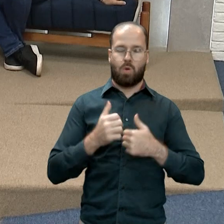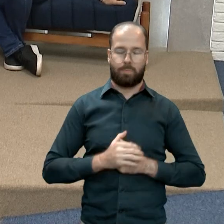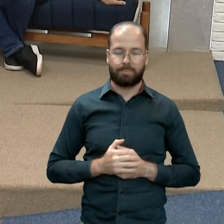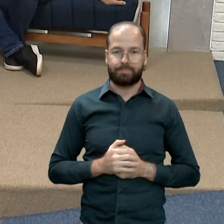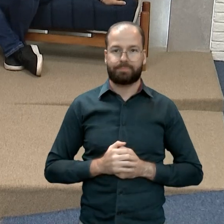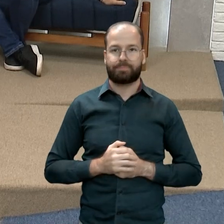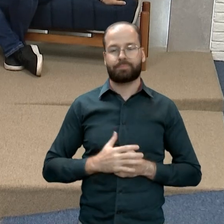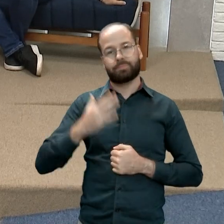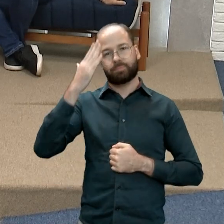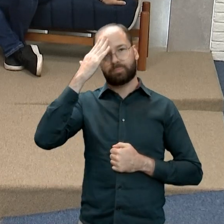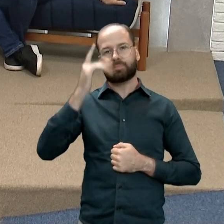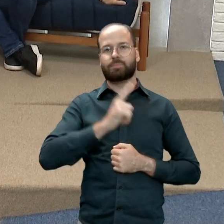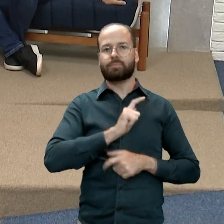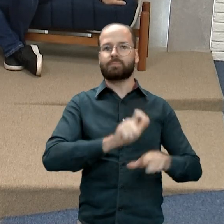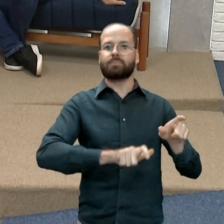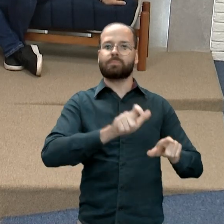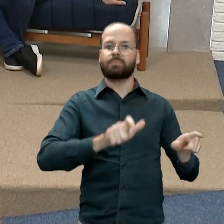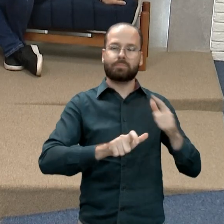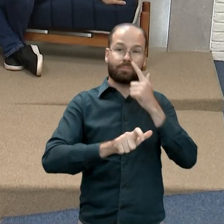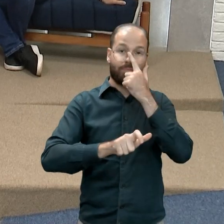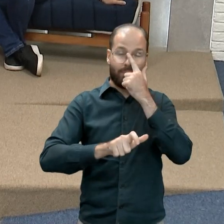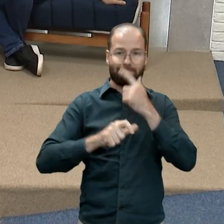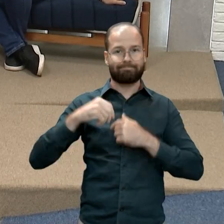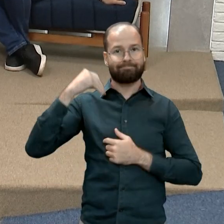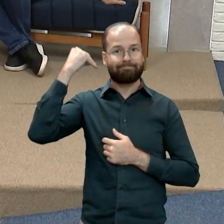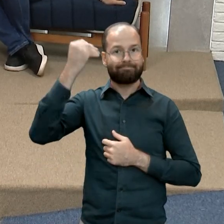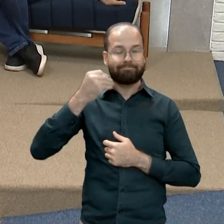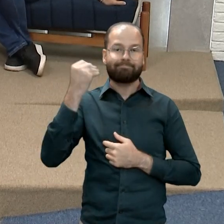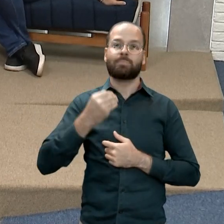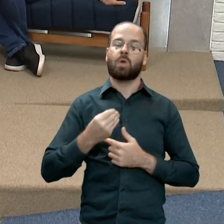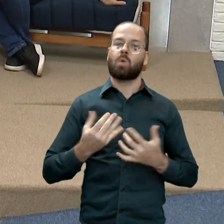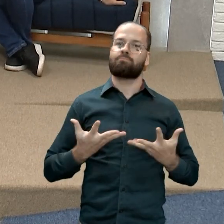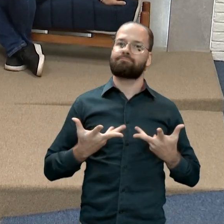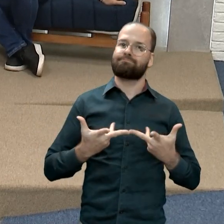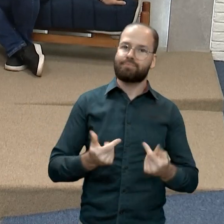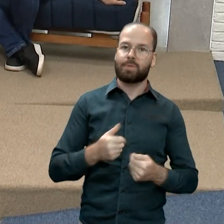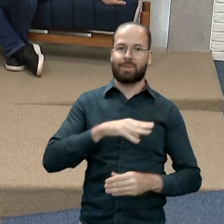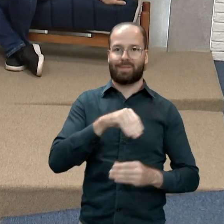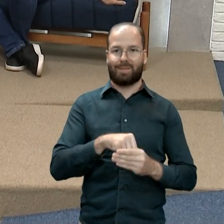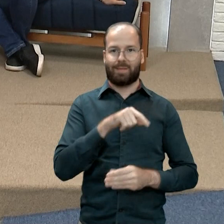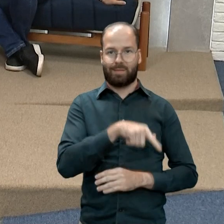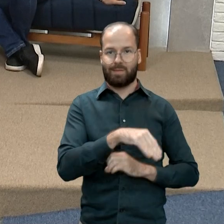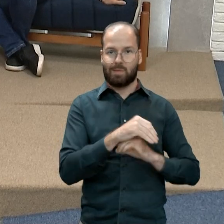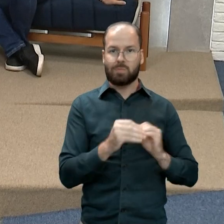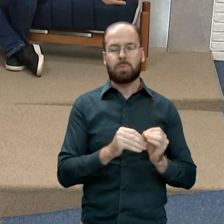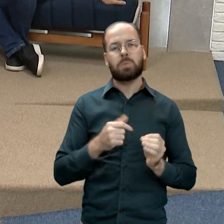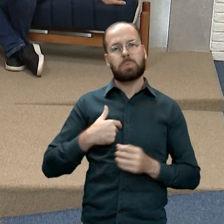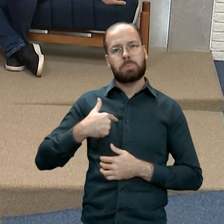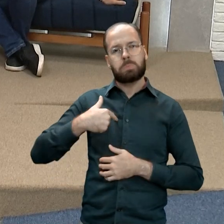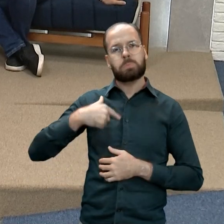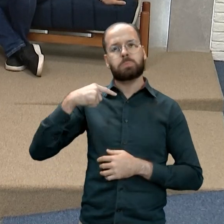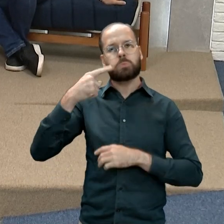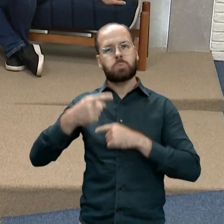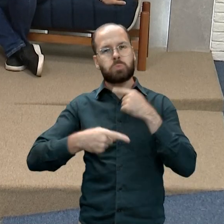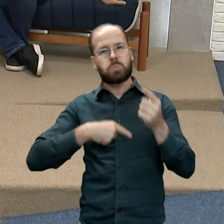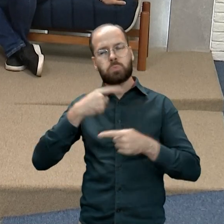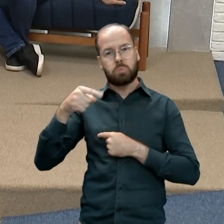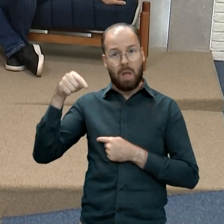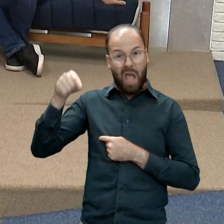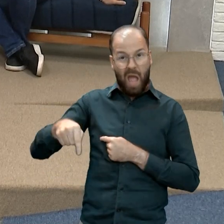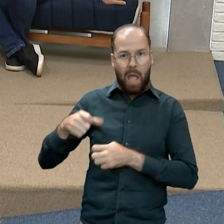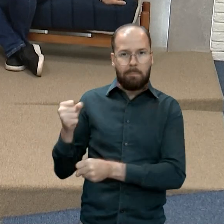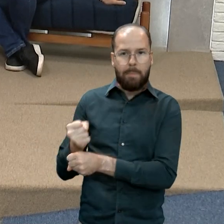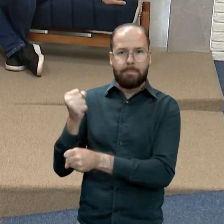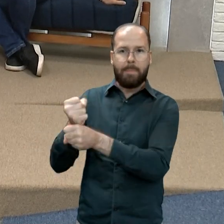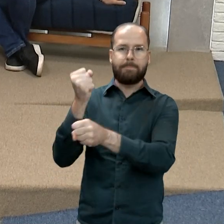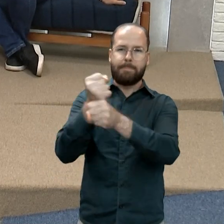da nossa universidade, me gera a curiosidade de saber se esse mercado da construção civil aqui no estado de Goiás, aqui em Goiânia, ele